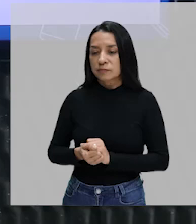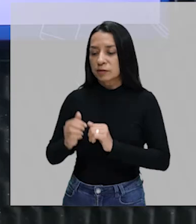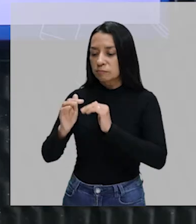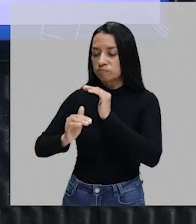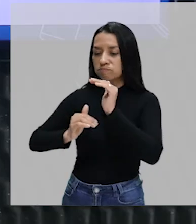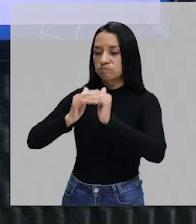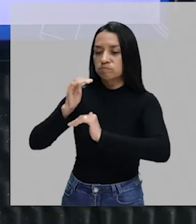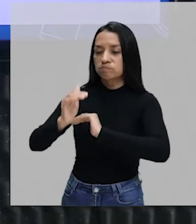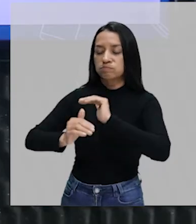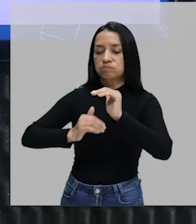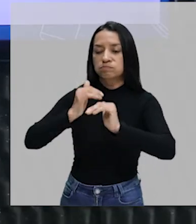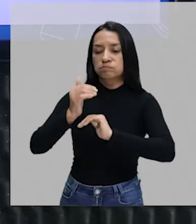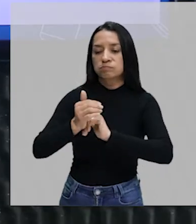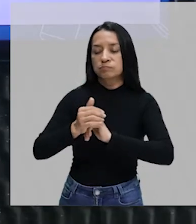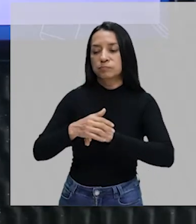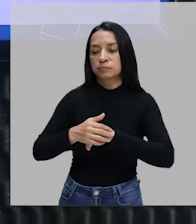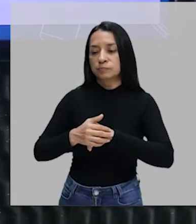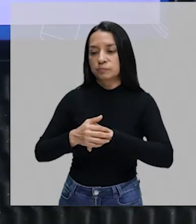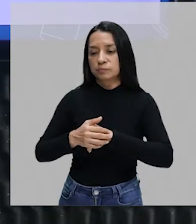progredindo.